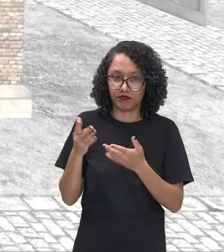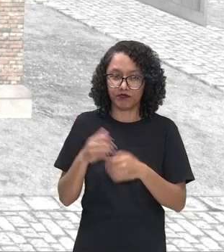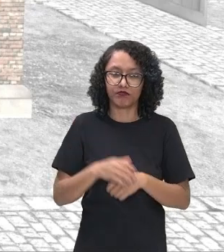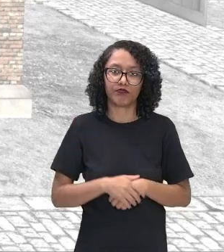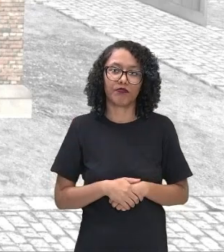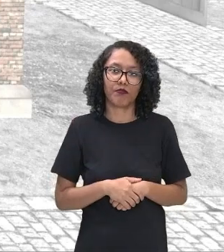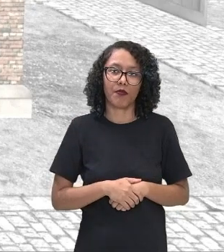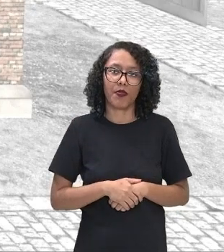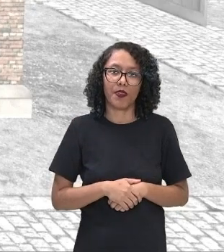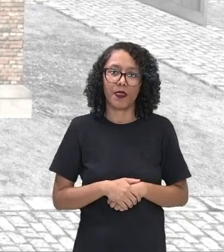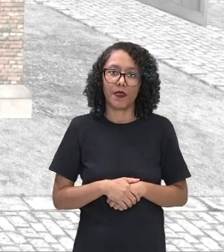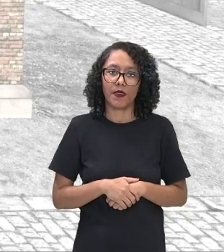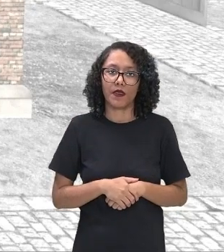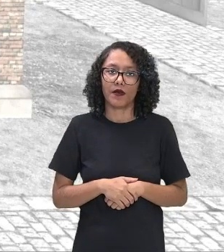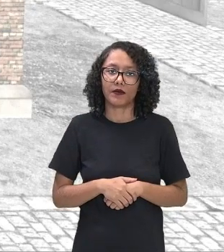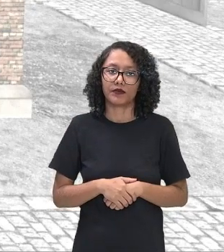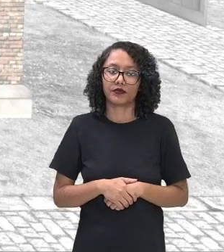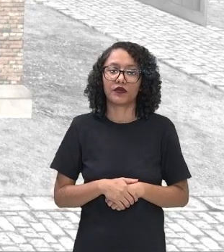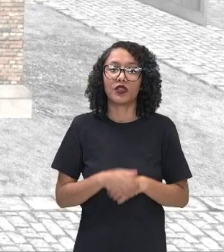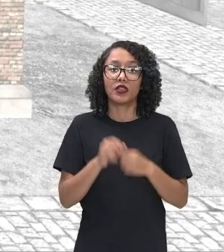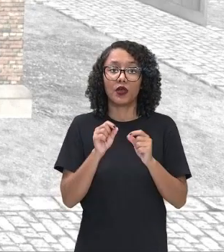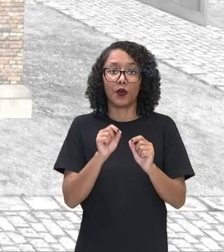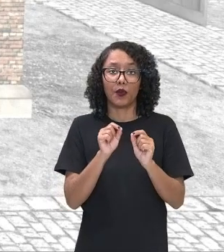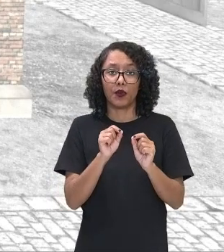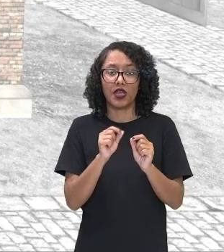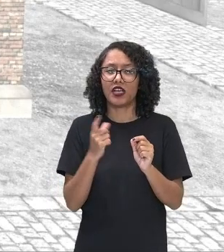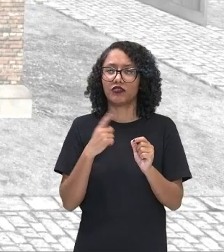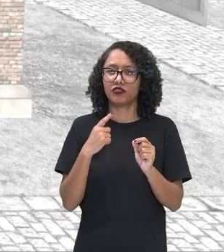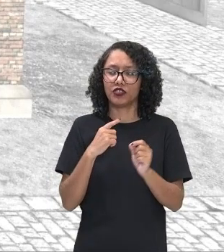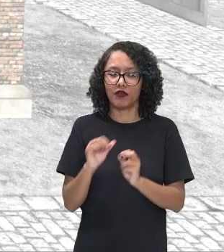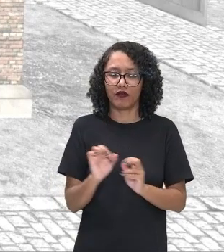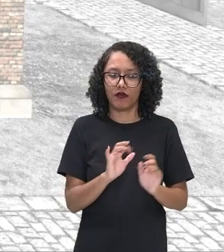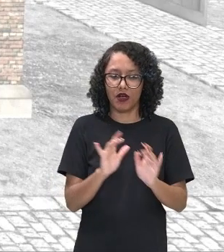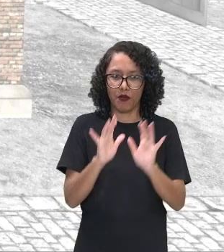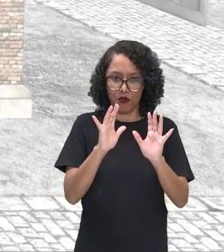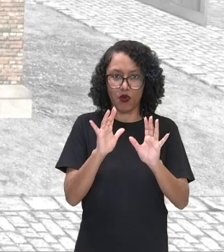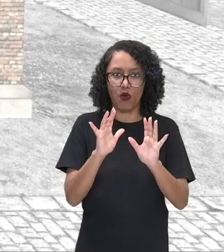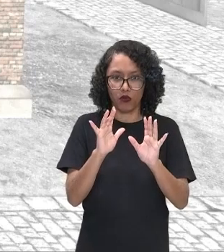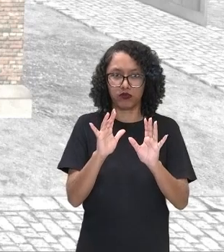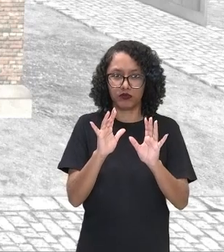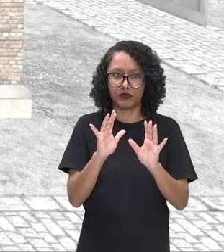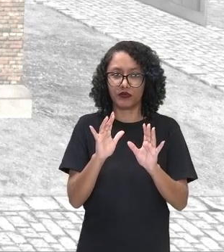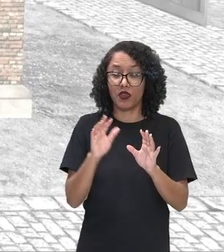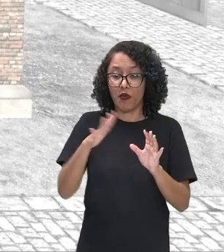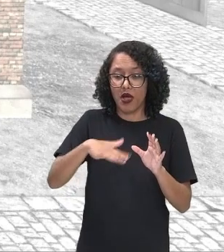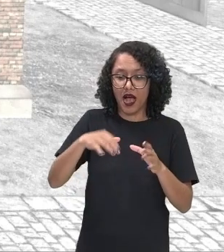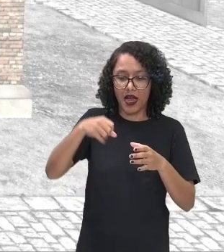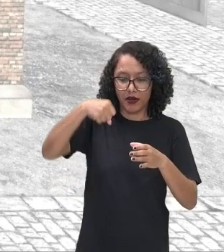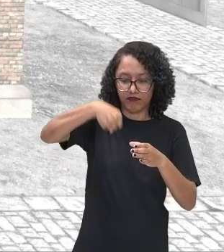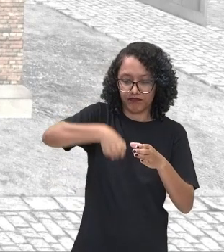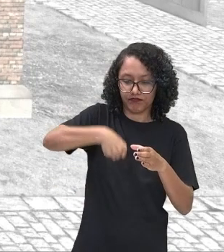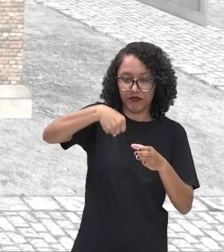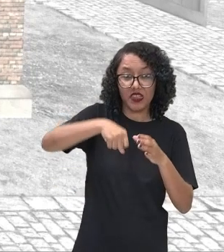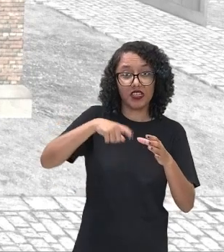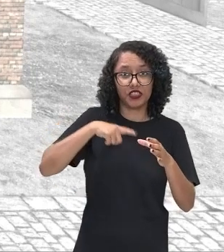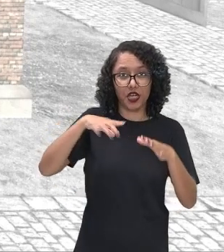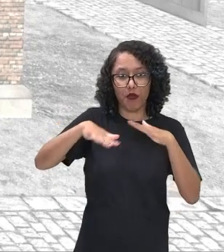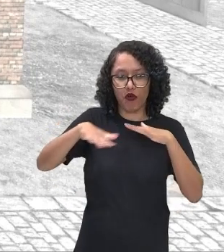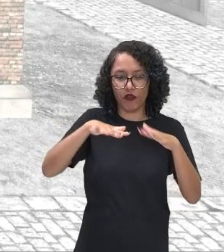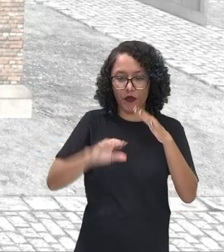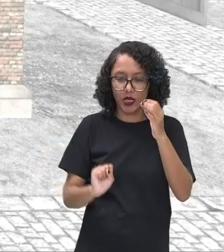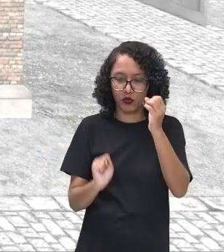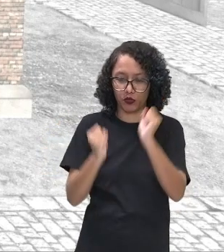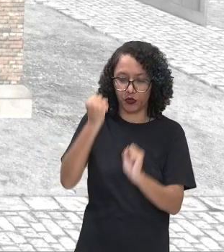onde o vapor era introduzido de ambos os lados do pistão, produzindo um movimento para cima e